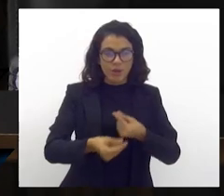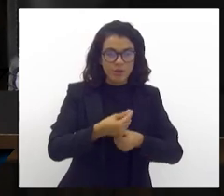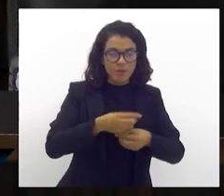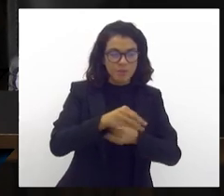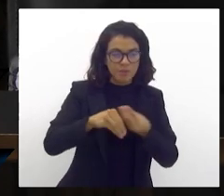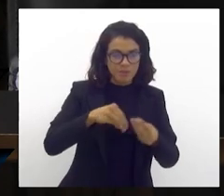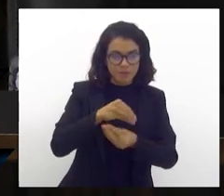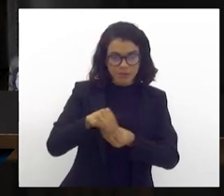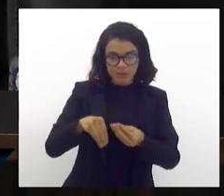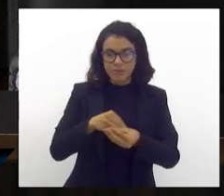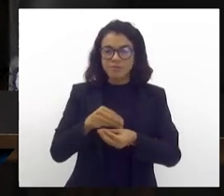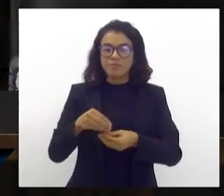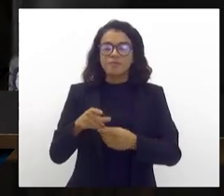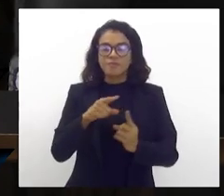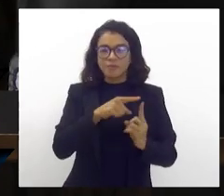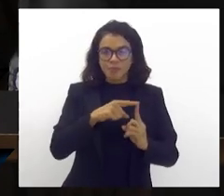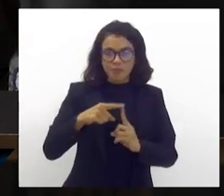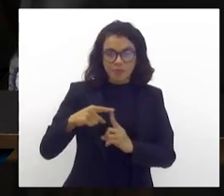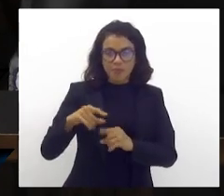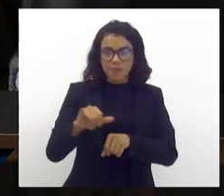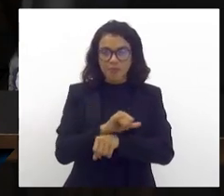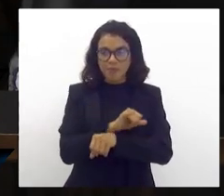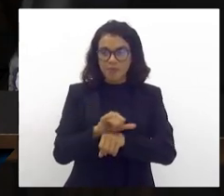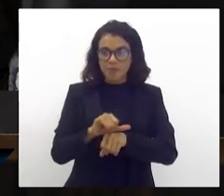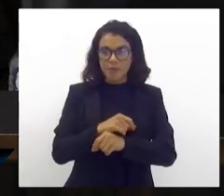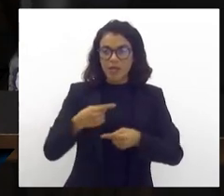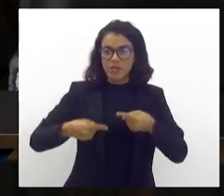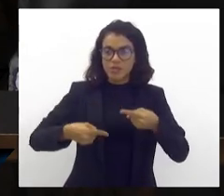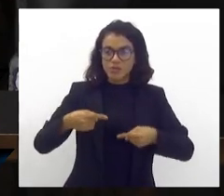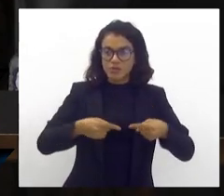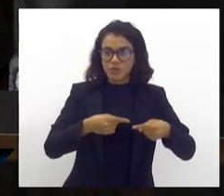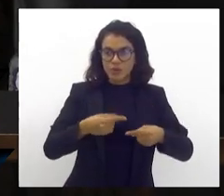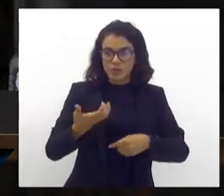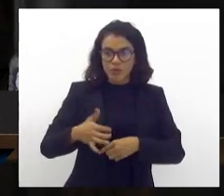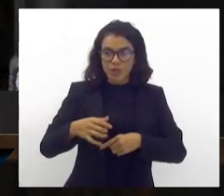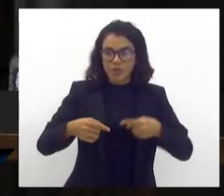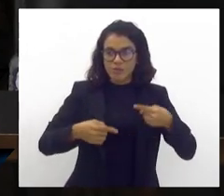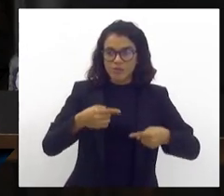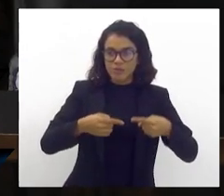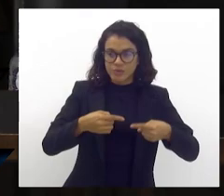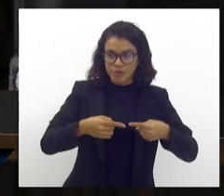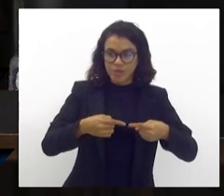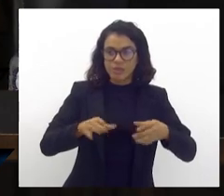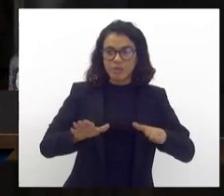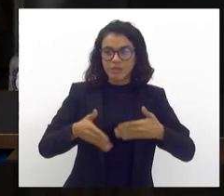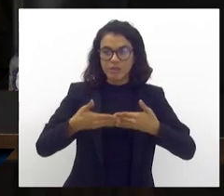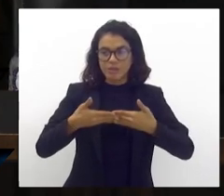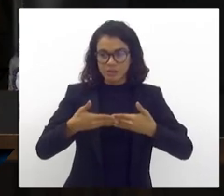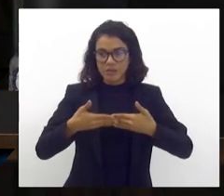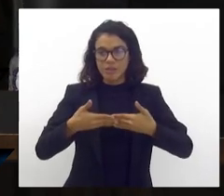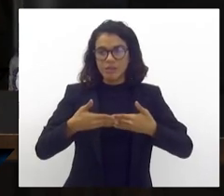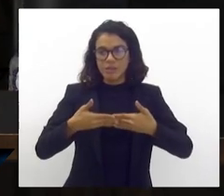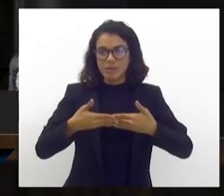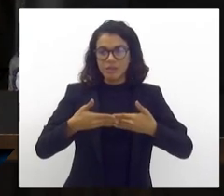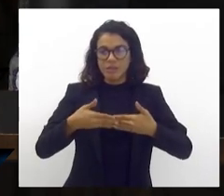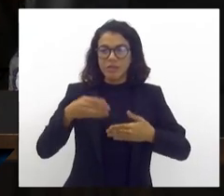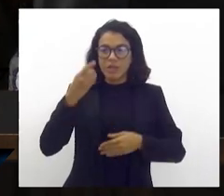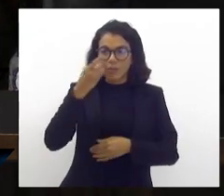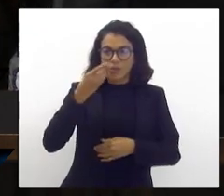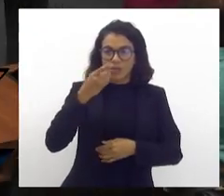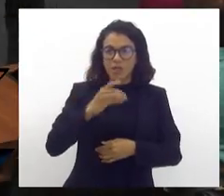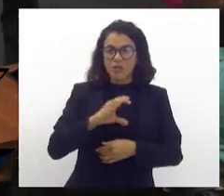na forma que especifica. Em discussão, não havendo quem queira discutir, para discutir, deputado Andrezinho